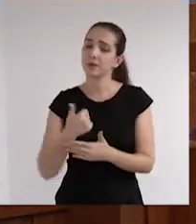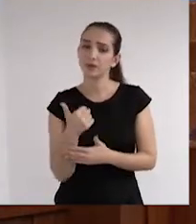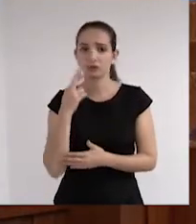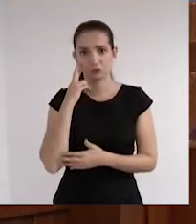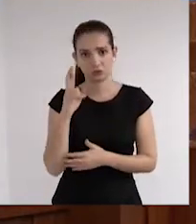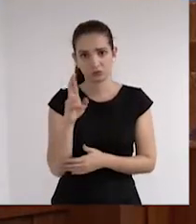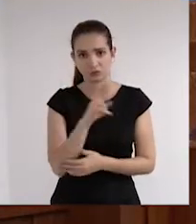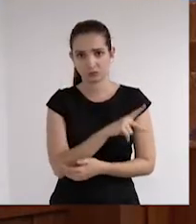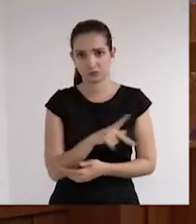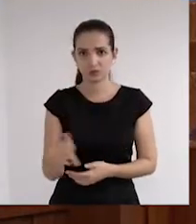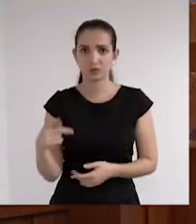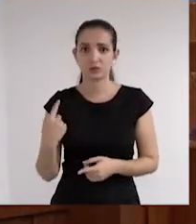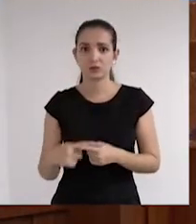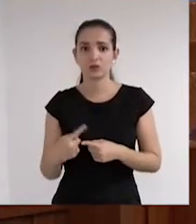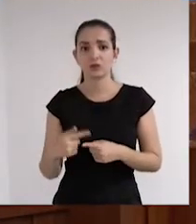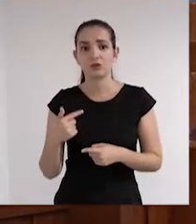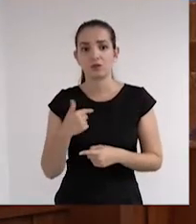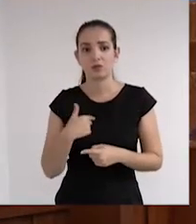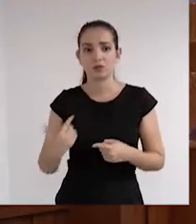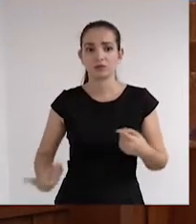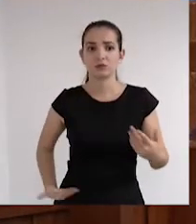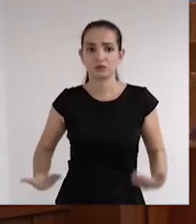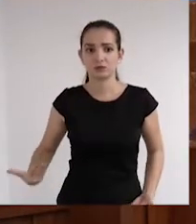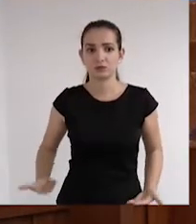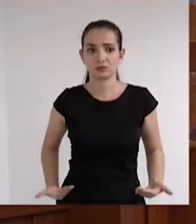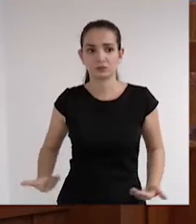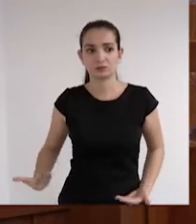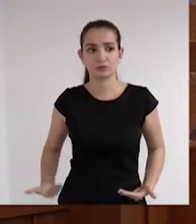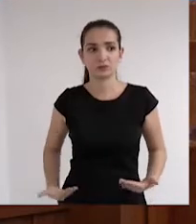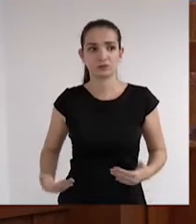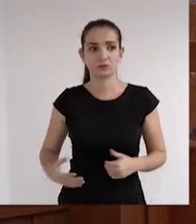por ser servidor